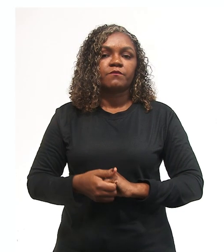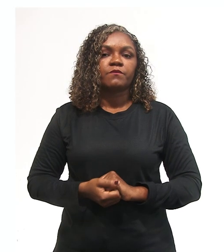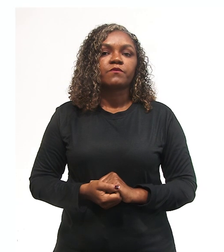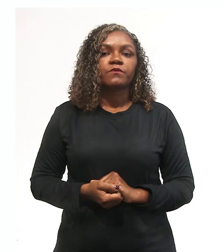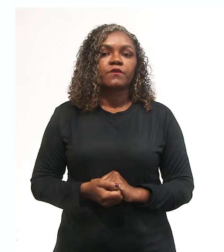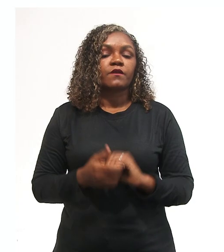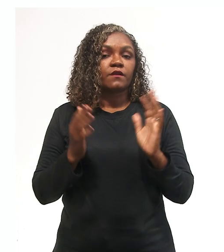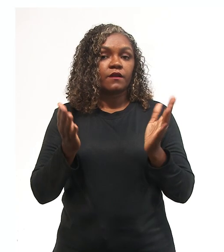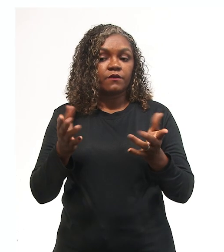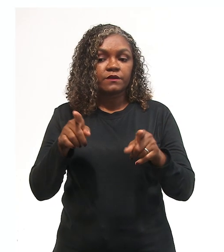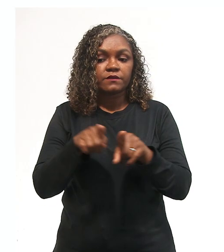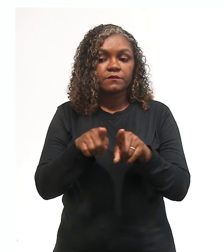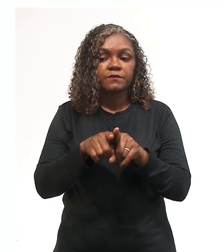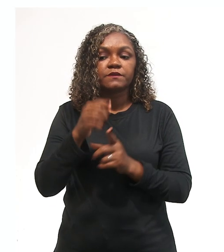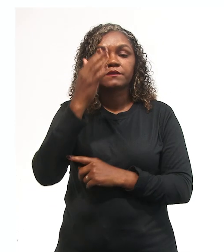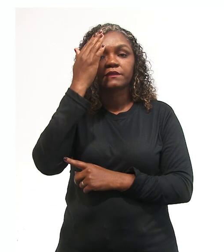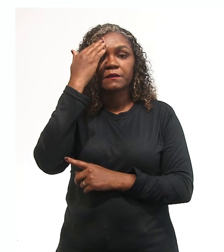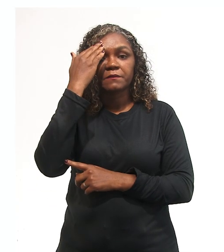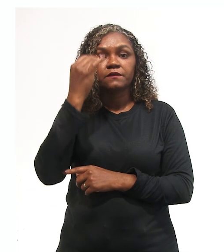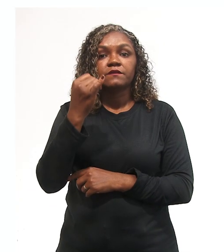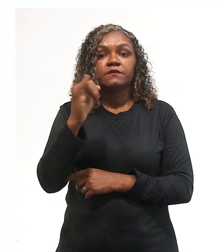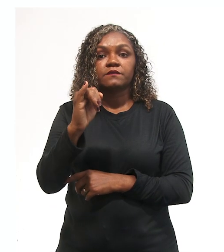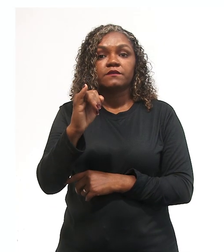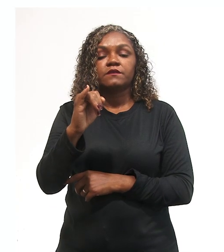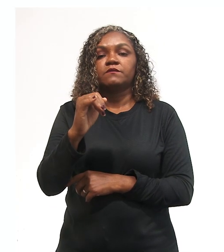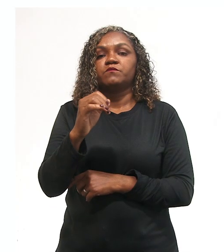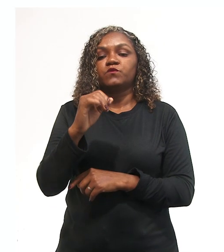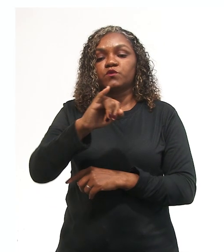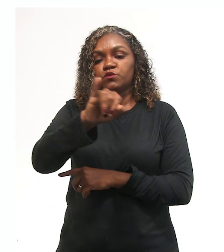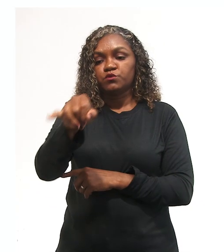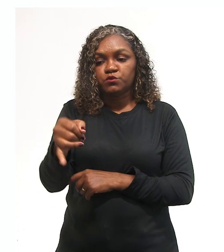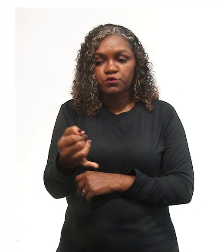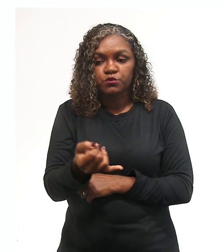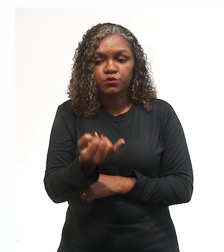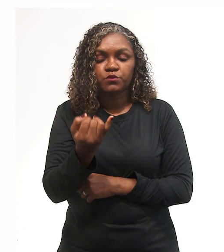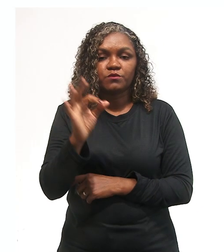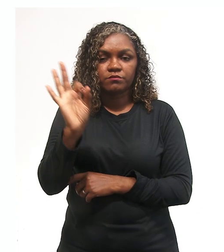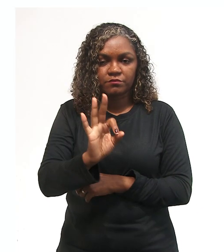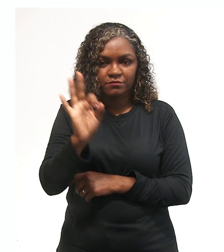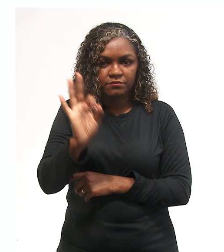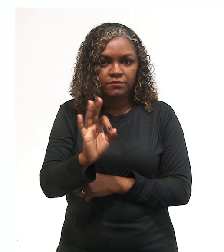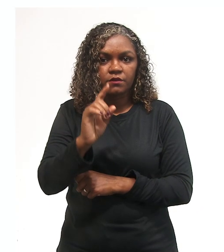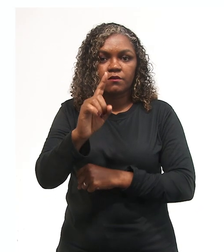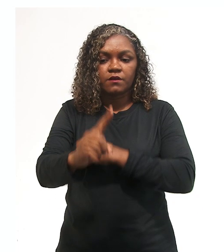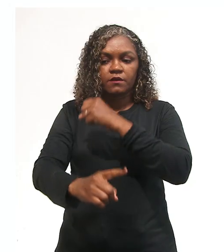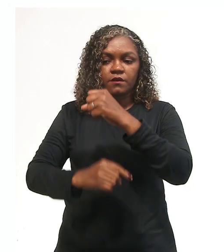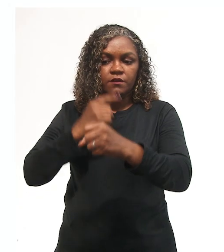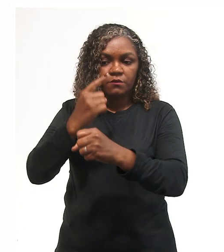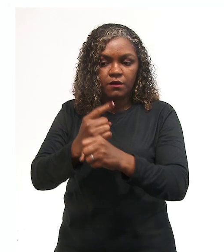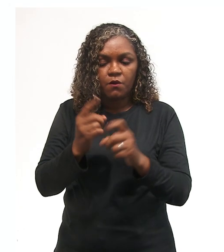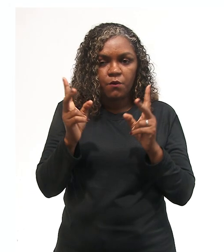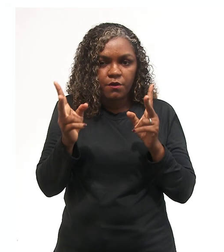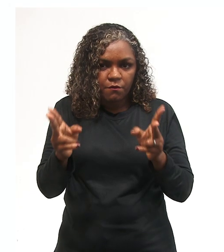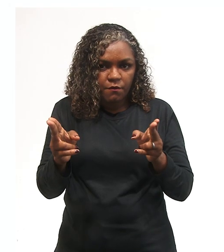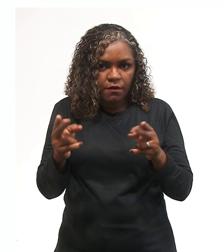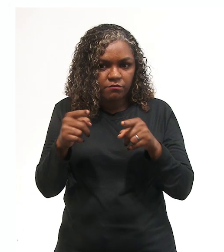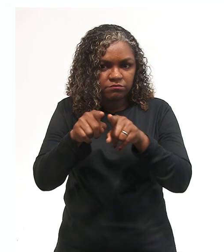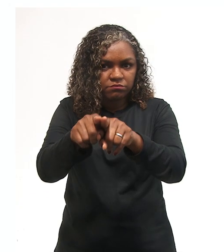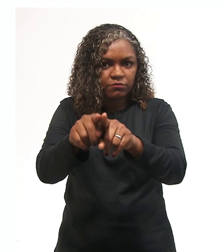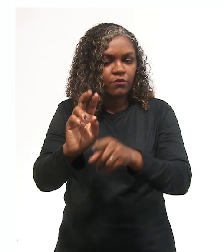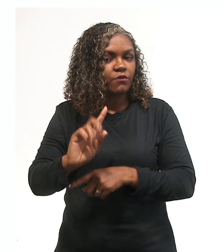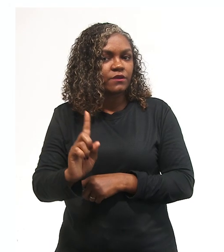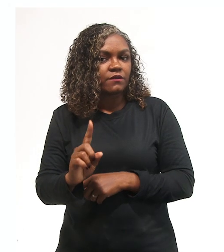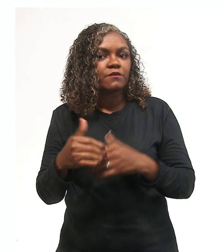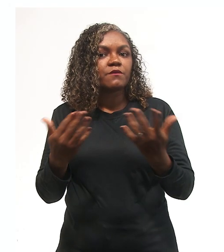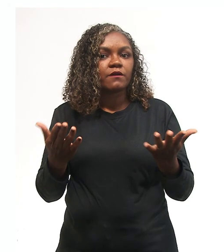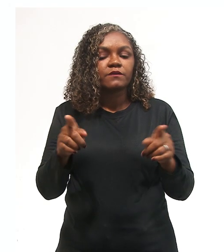E vamos verificar se na taxa de juros anual nós vamos ter o mesmo montante e aí sim afirmar